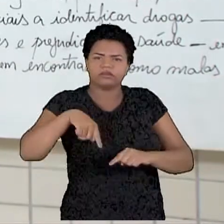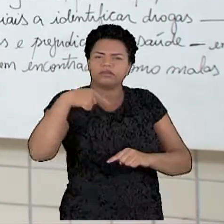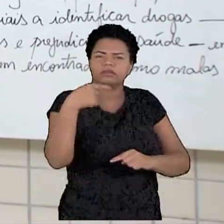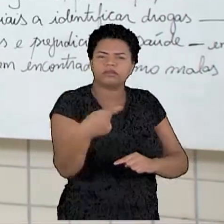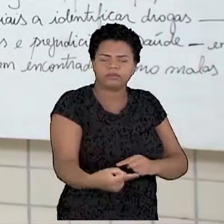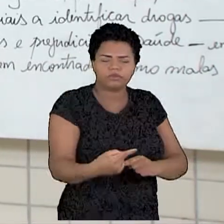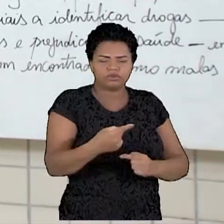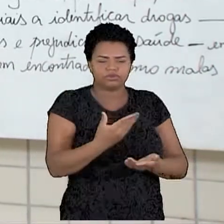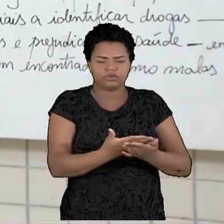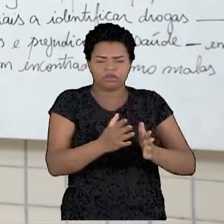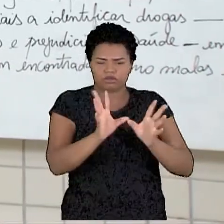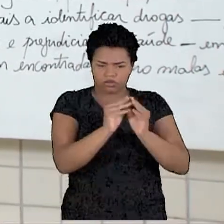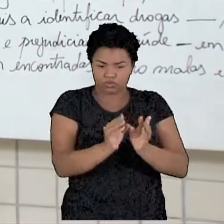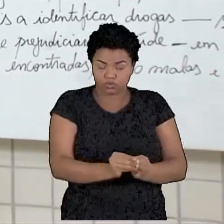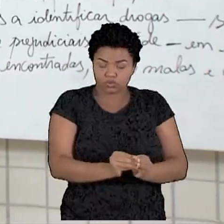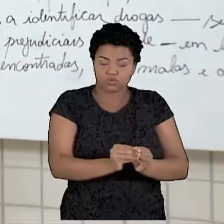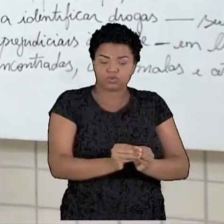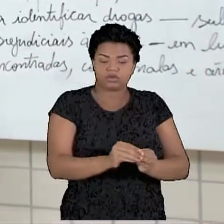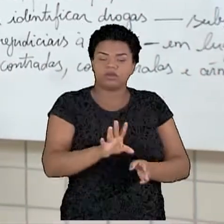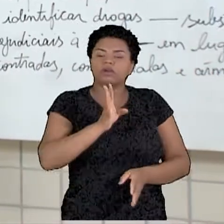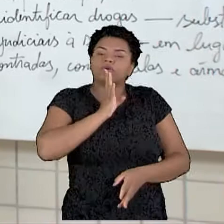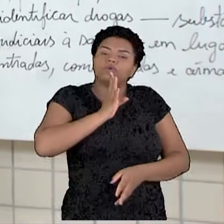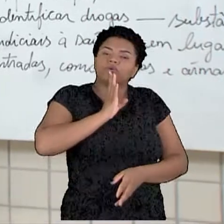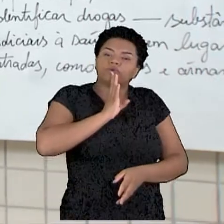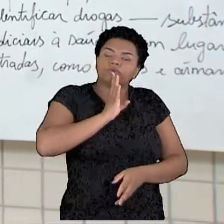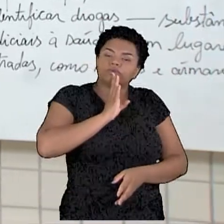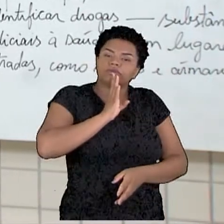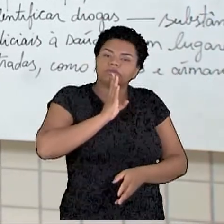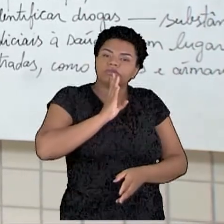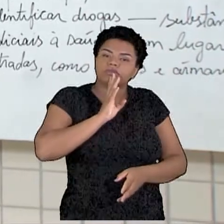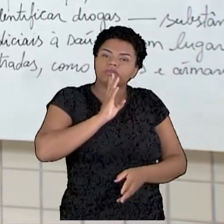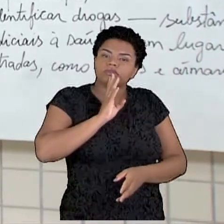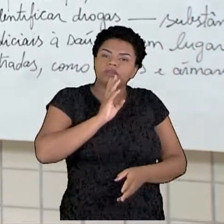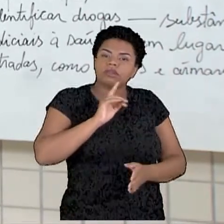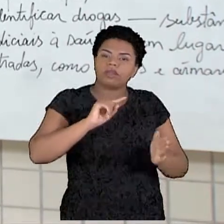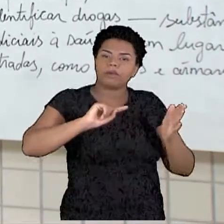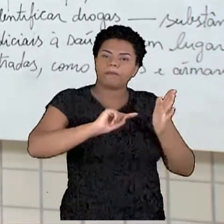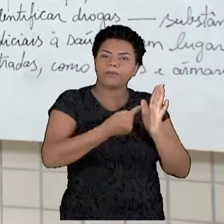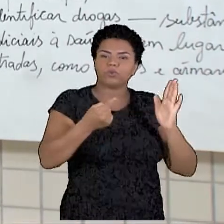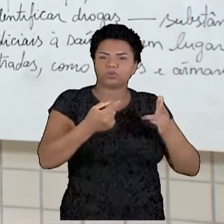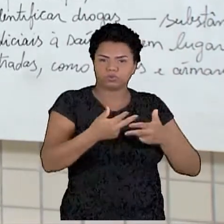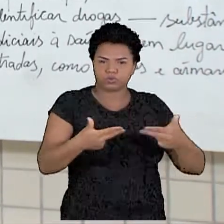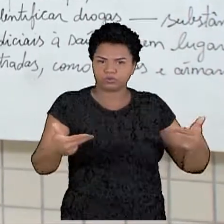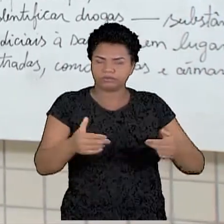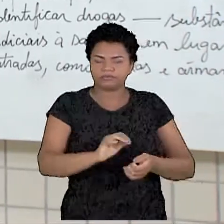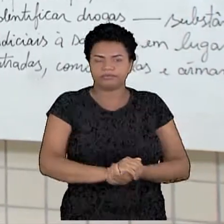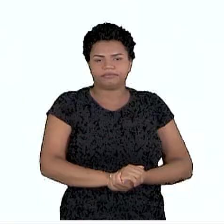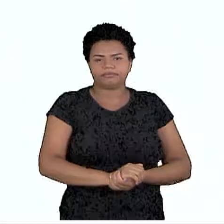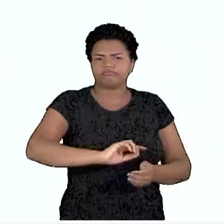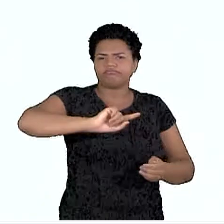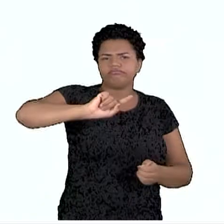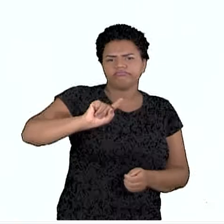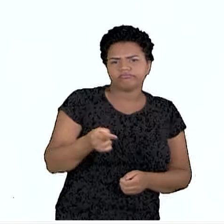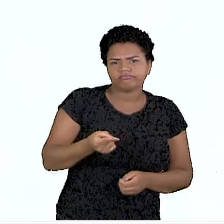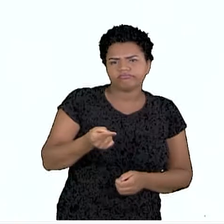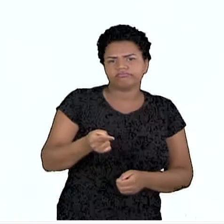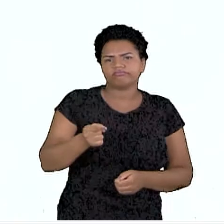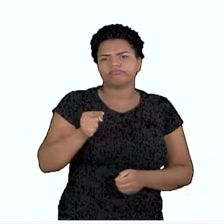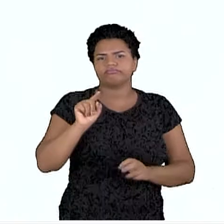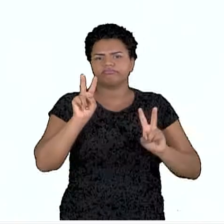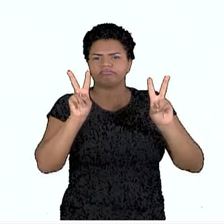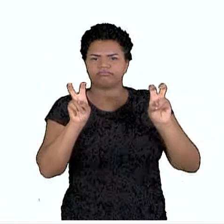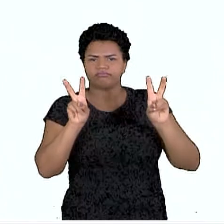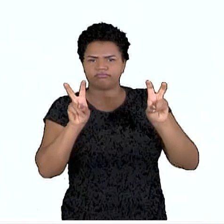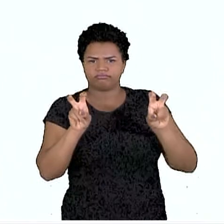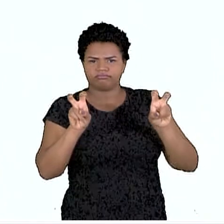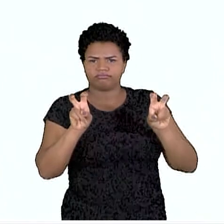sobre resumo, nós vamos conhecer alguns sinais de pontuação, que são vírgula, aspas